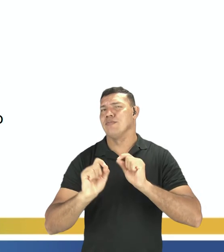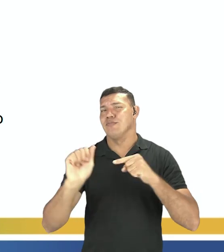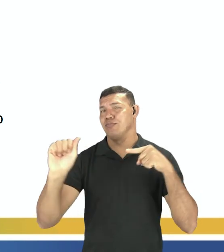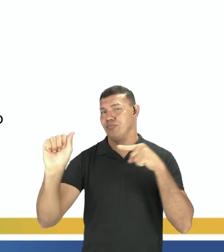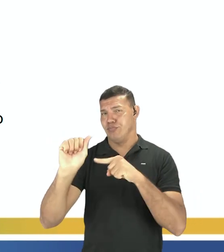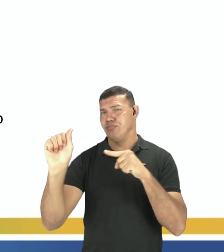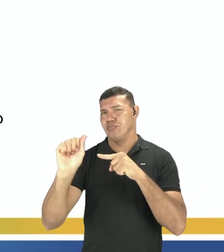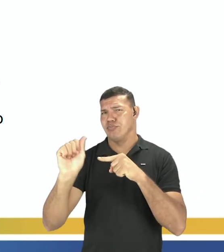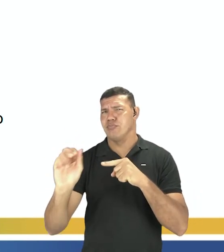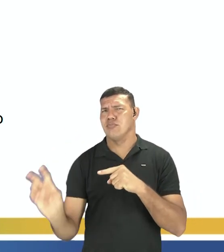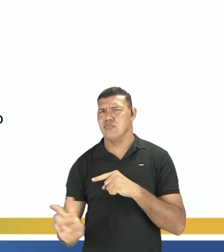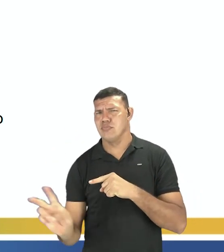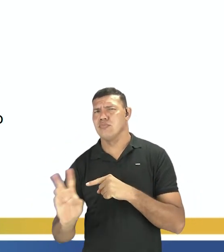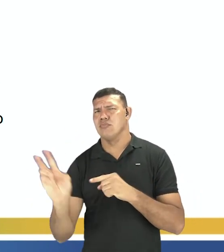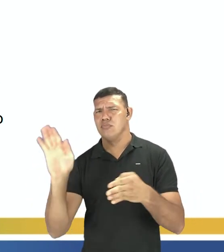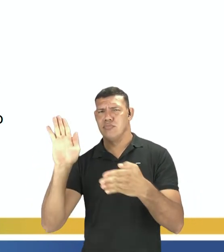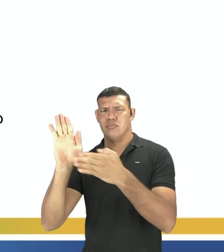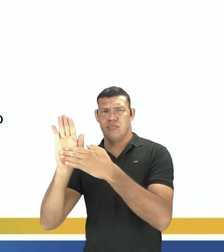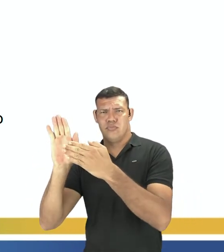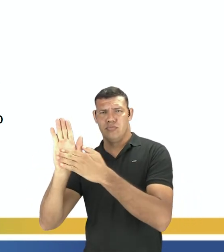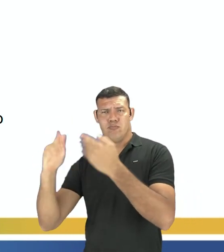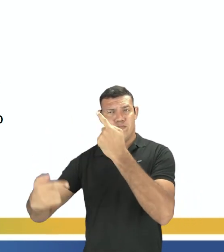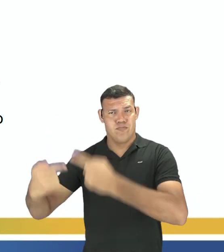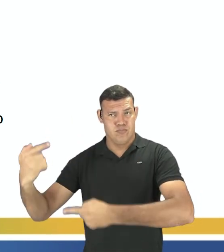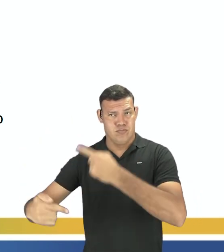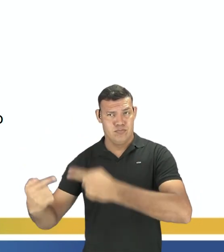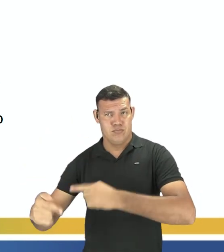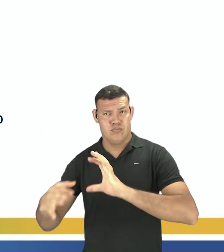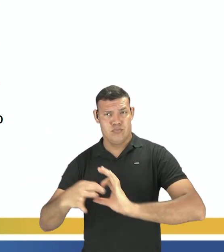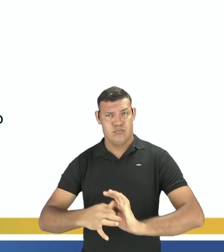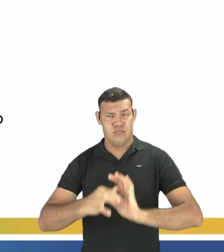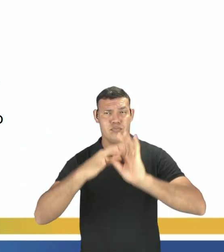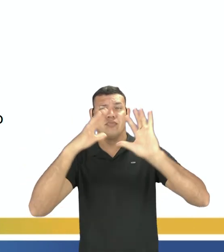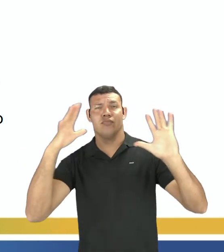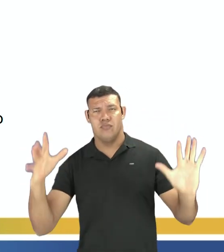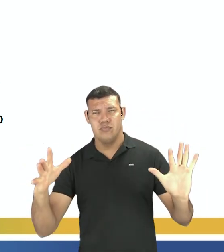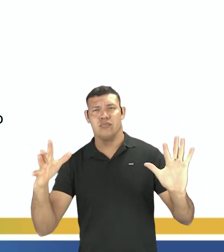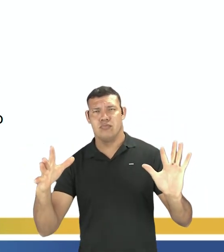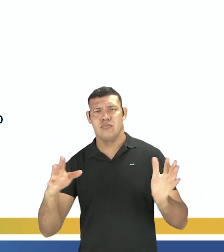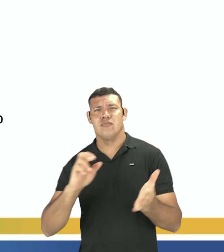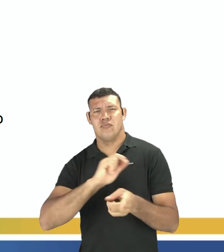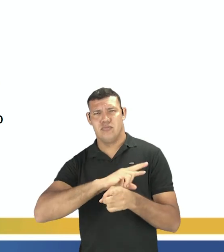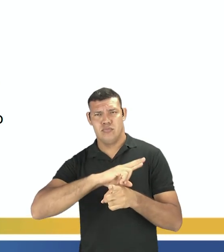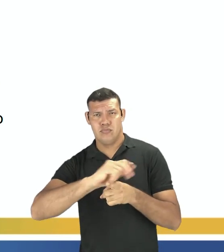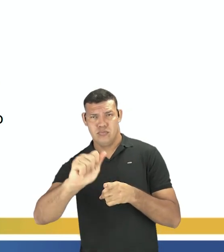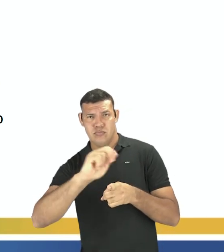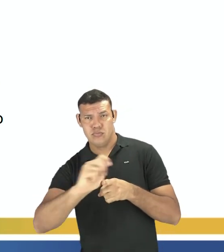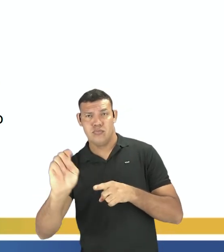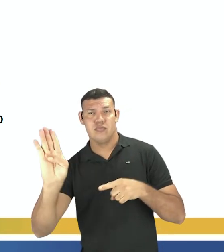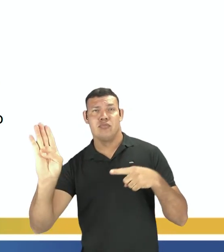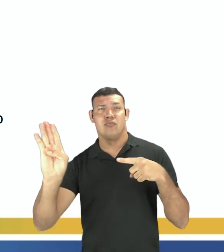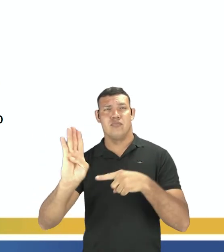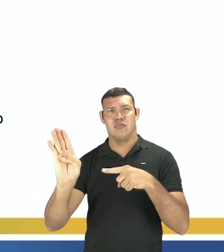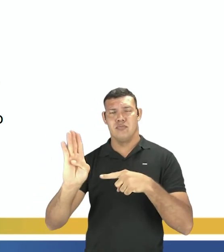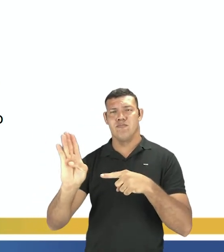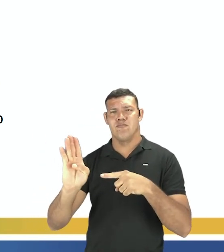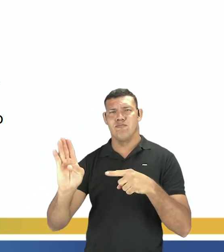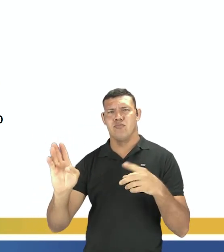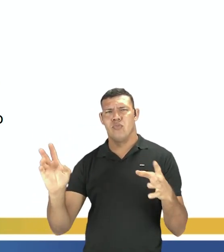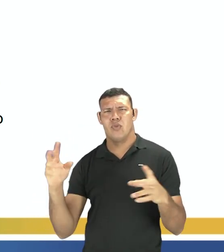de valorizar as propostas políticas democráticas e liberais vitoriosas,